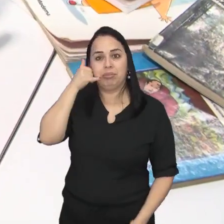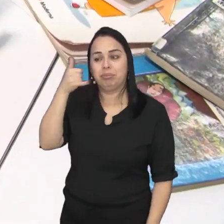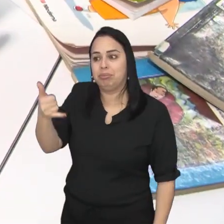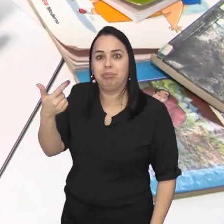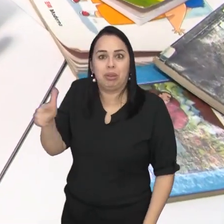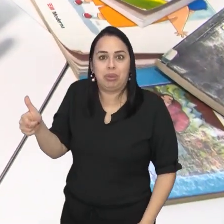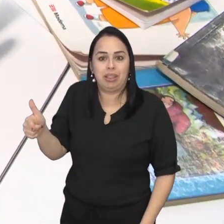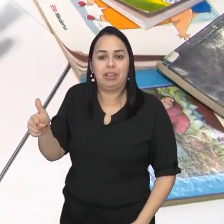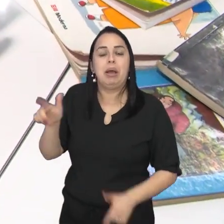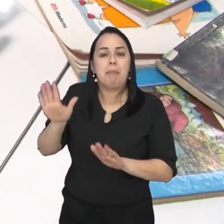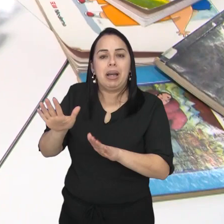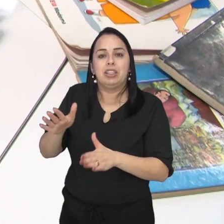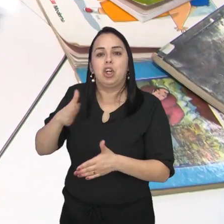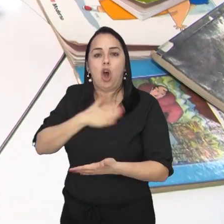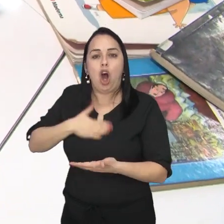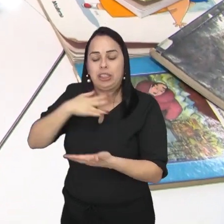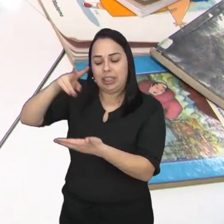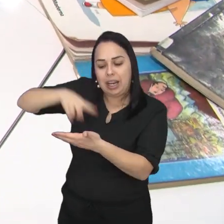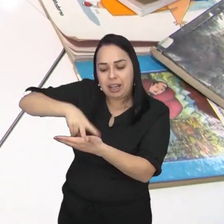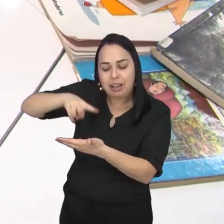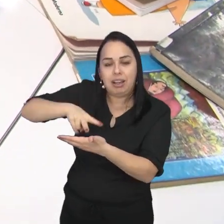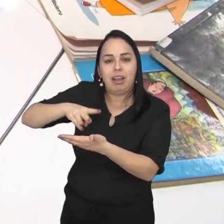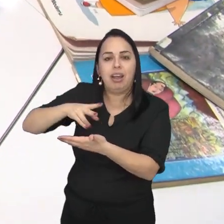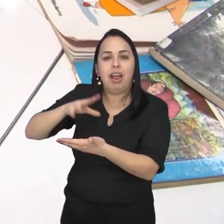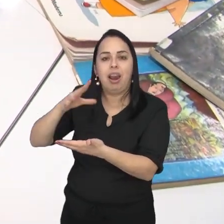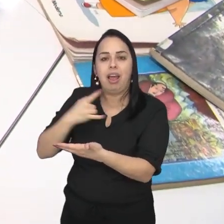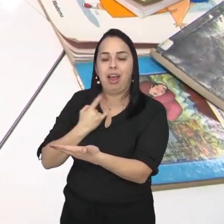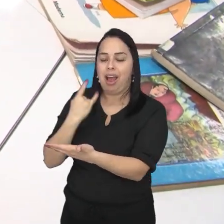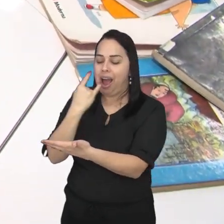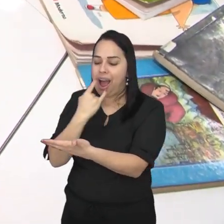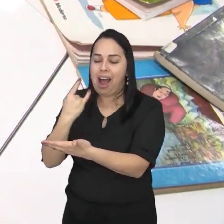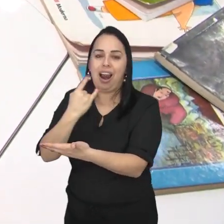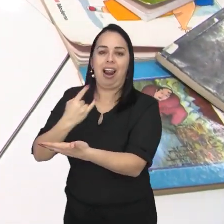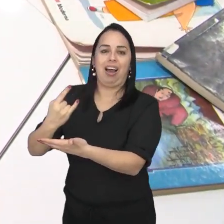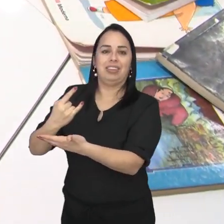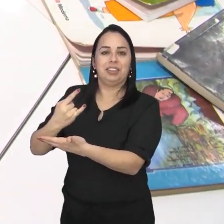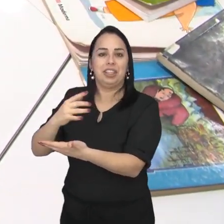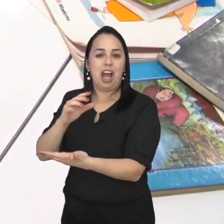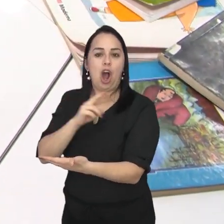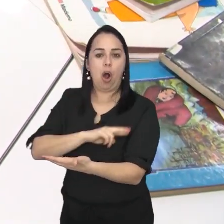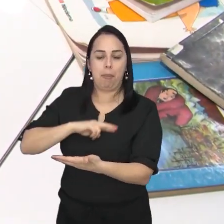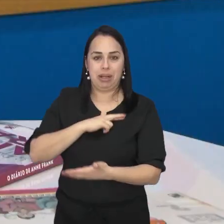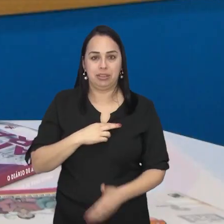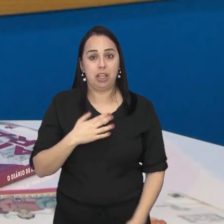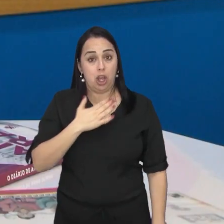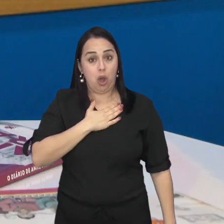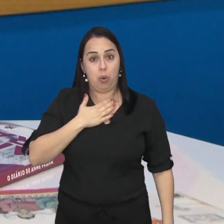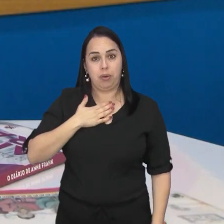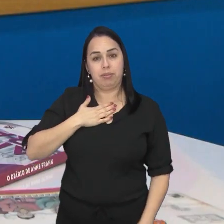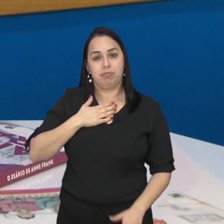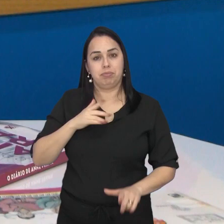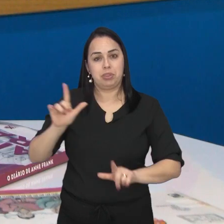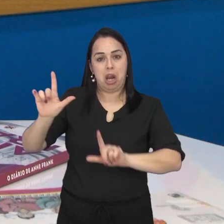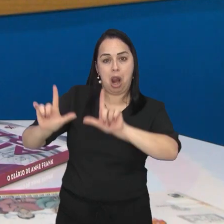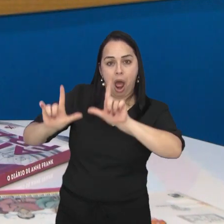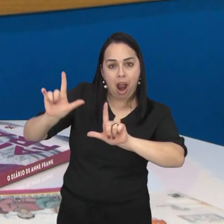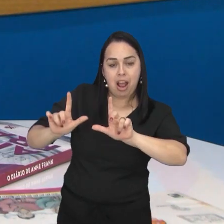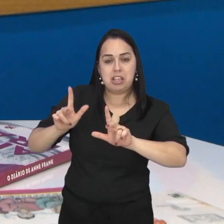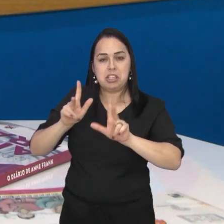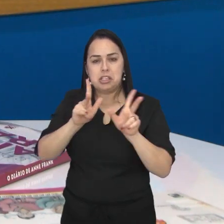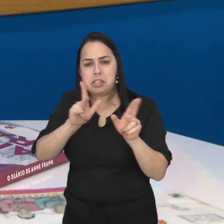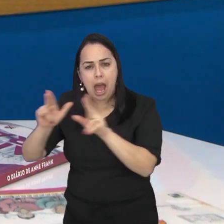E a diversão vem da leitura. Tudo começou quando se apaixonou pelo gênero de romance. Eu gostava muito de